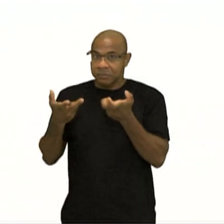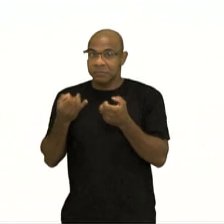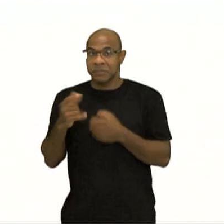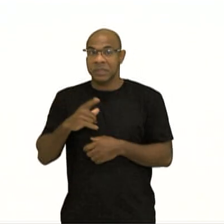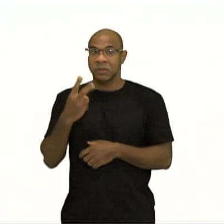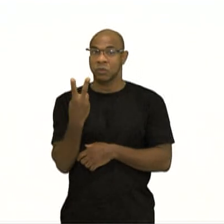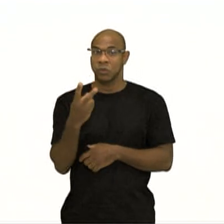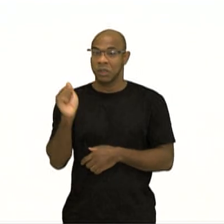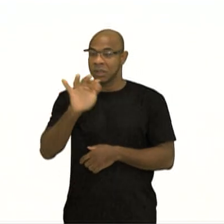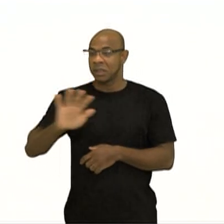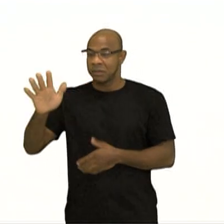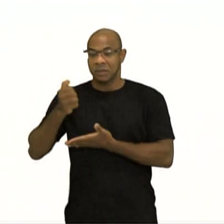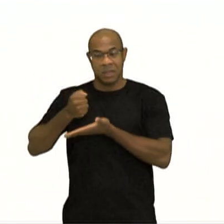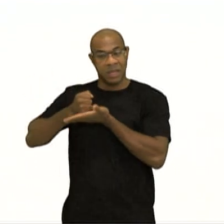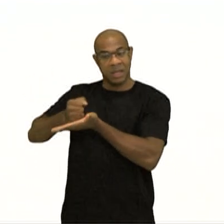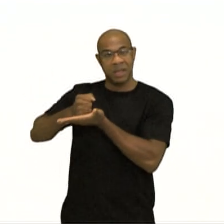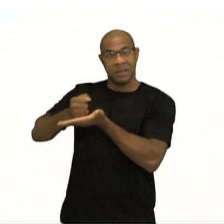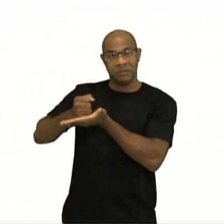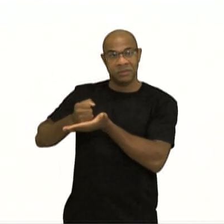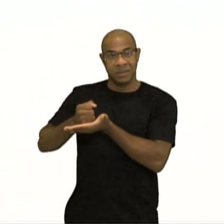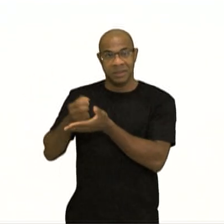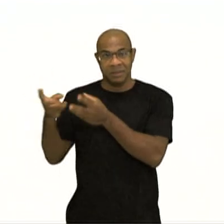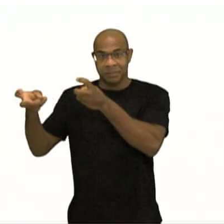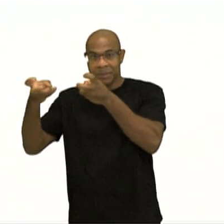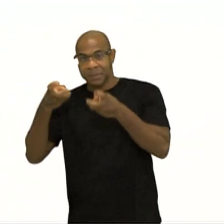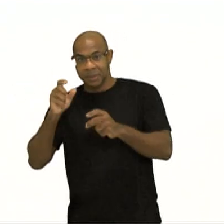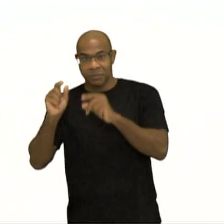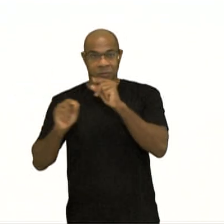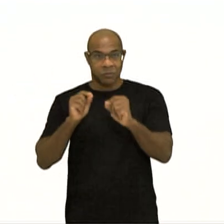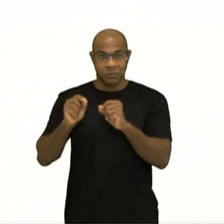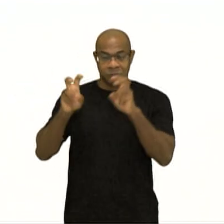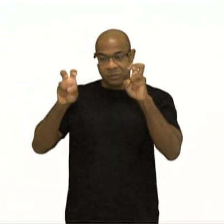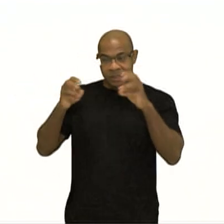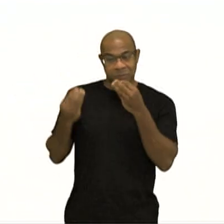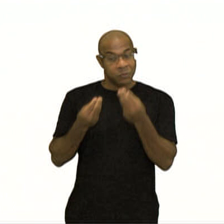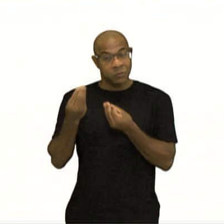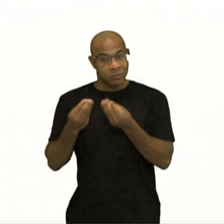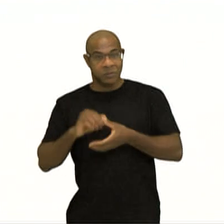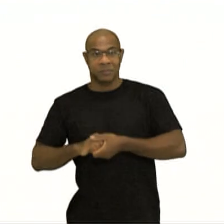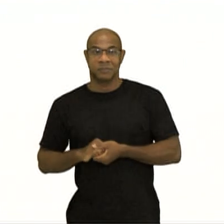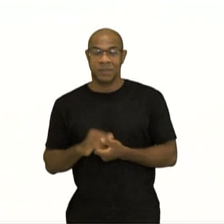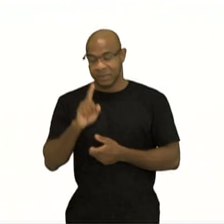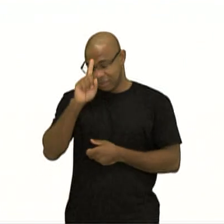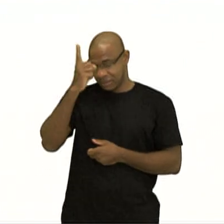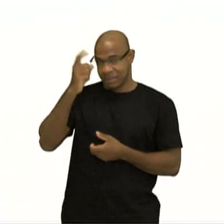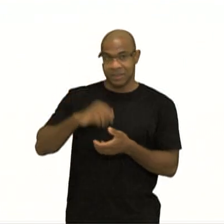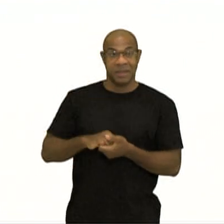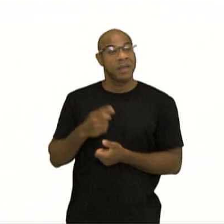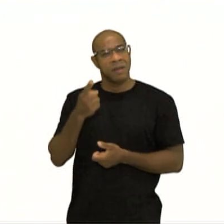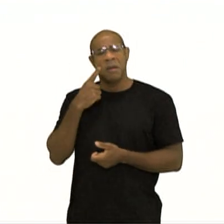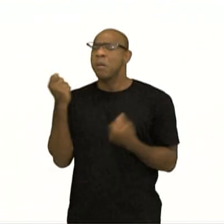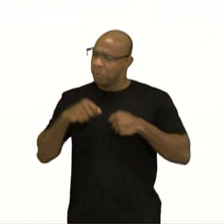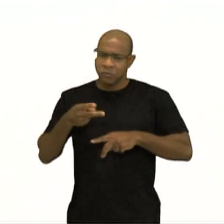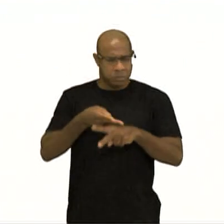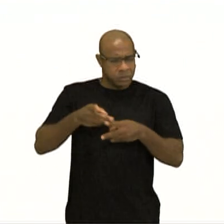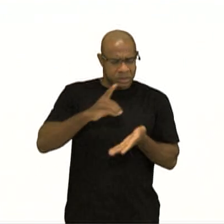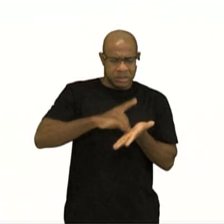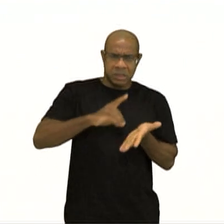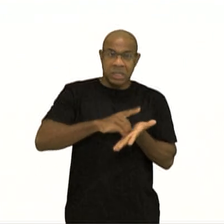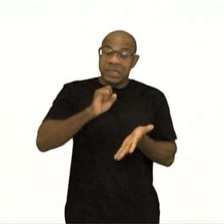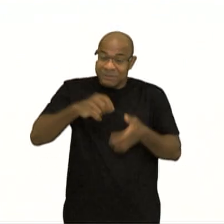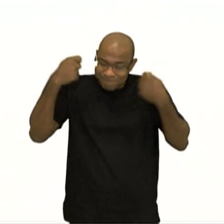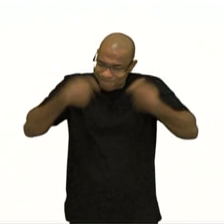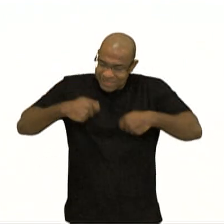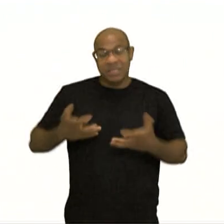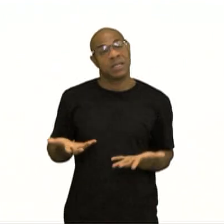canto que estão ajudando vocês a entender melhor do que se trata. Tá bom? Essa é a ideia. Vá ao dicionário só se for extremamente